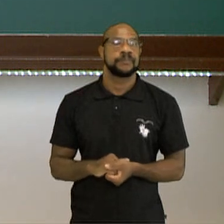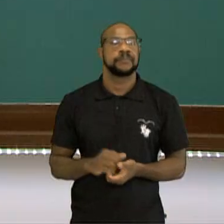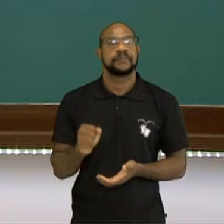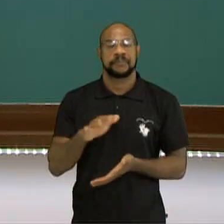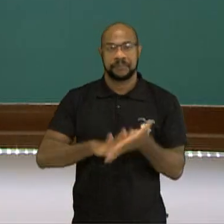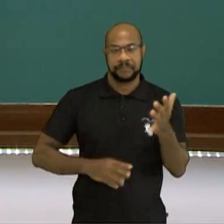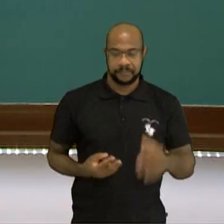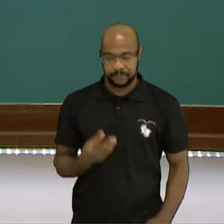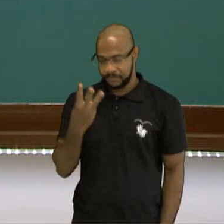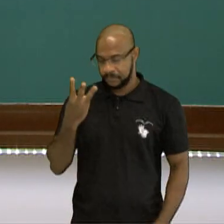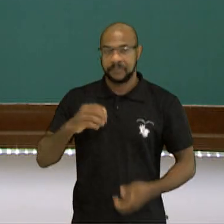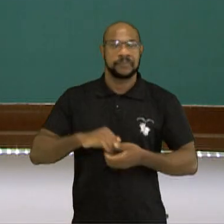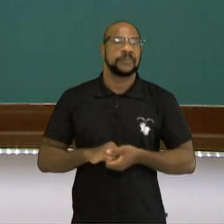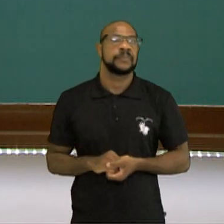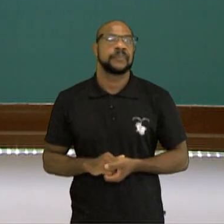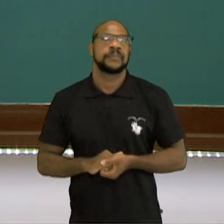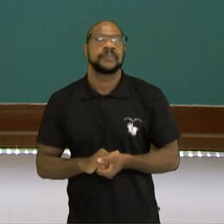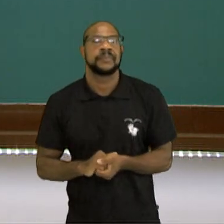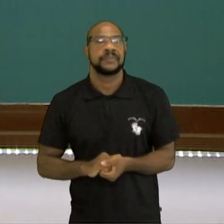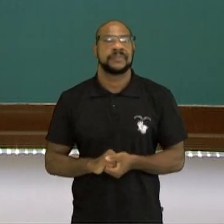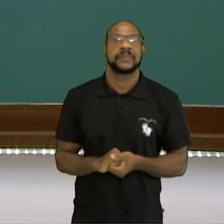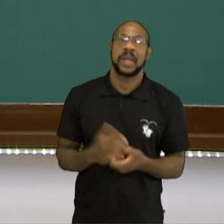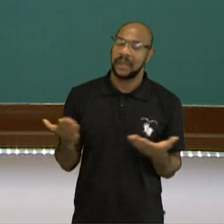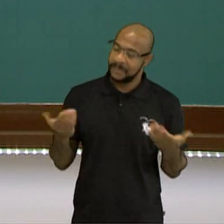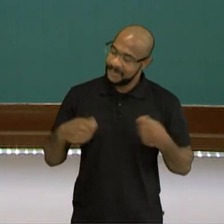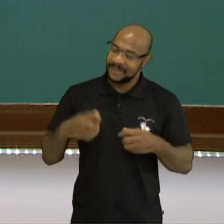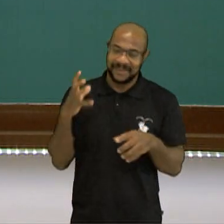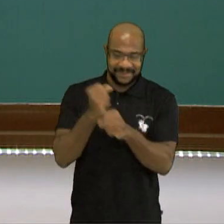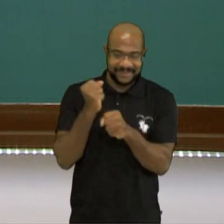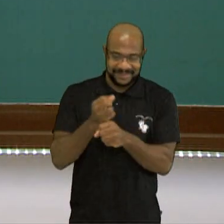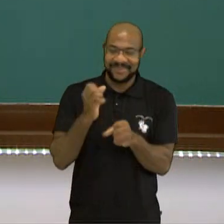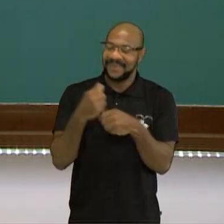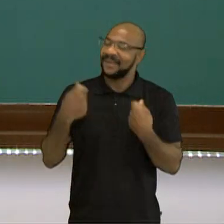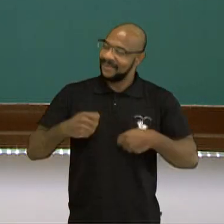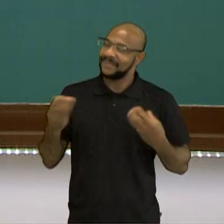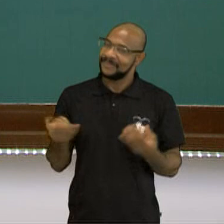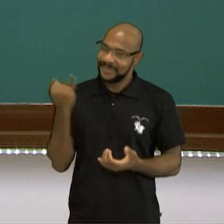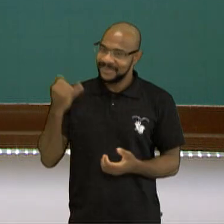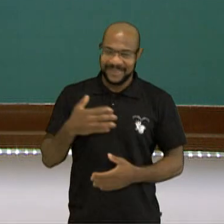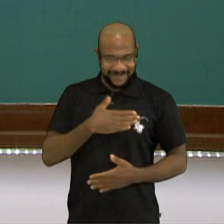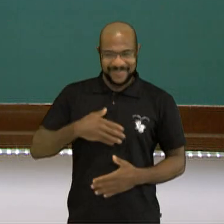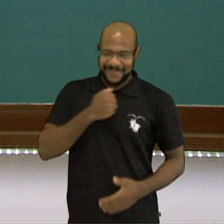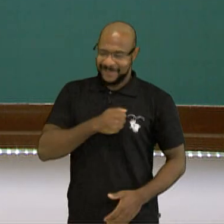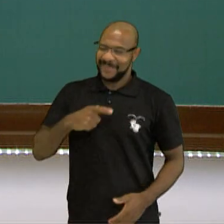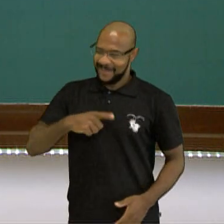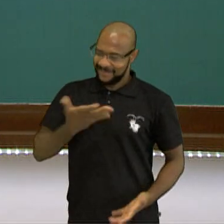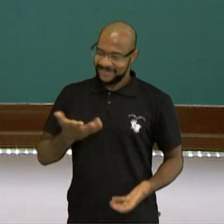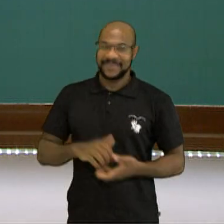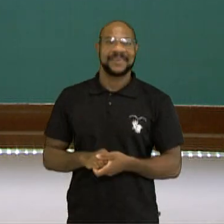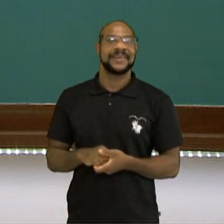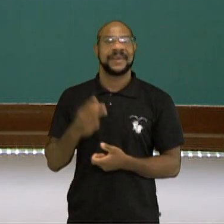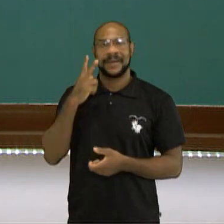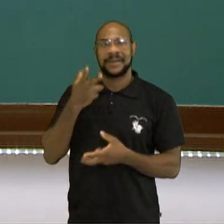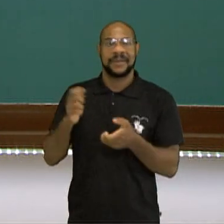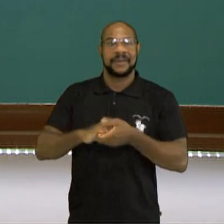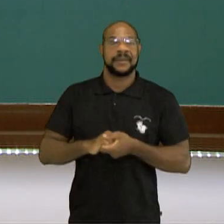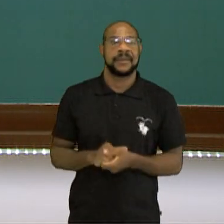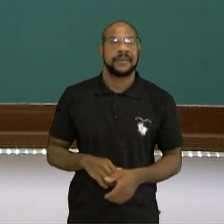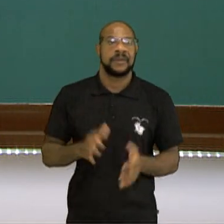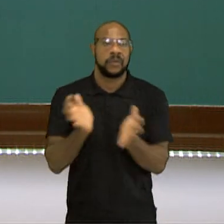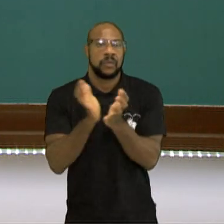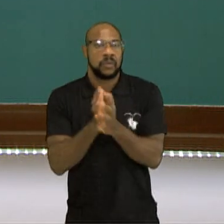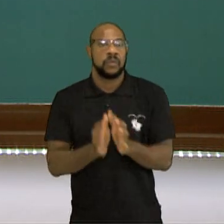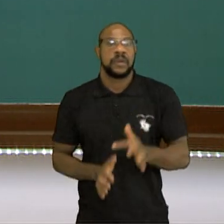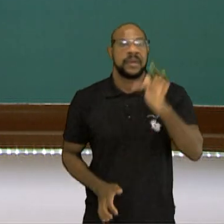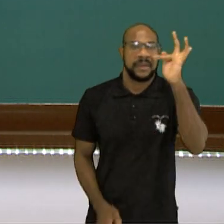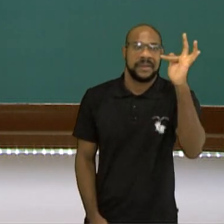exercício 3, agora sim vamos fazer um pouco de cálculo. Estava com saudade das continhas? Elas chegaram. Seja a função f de faz cara feia,